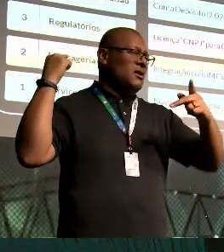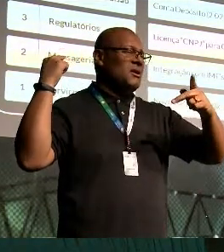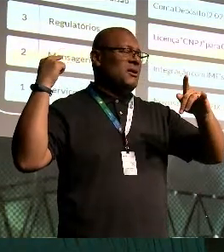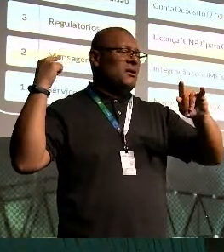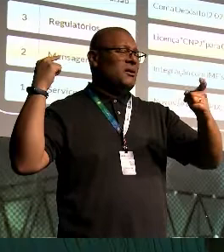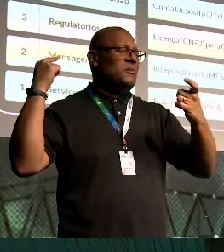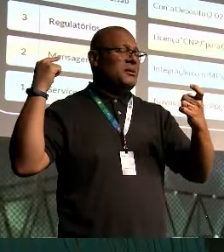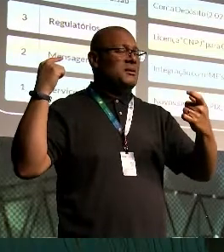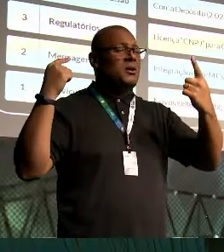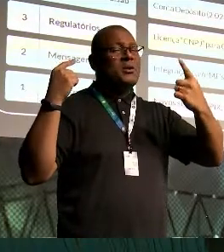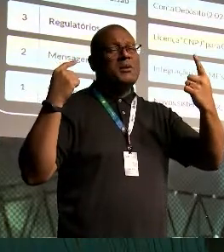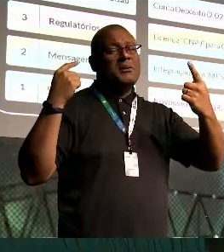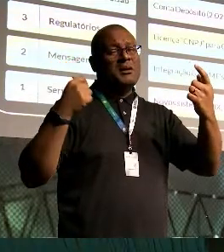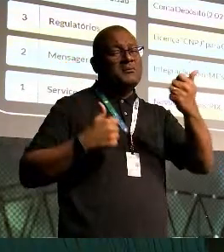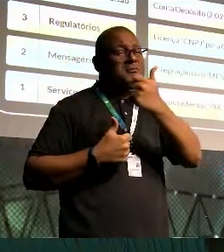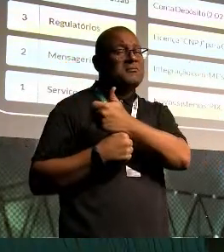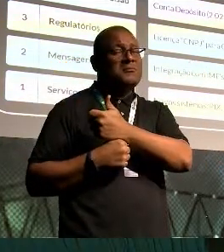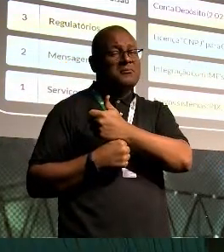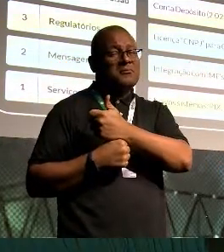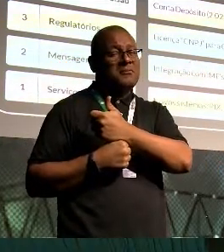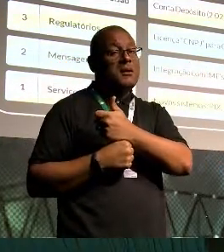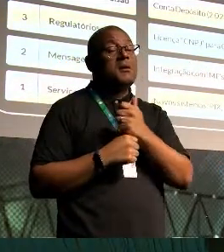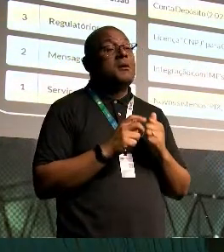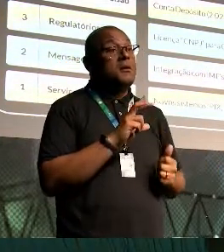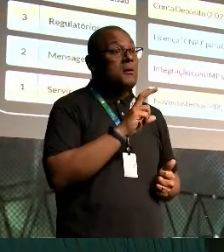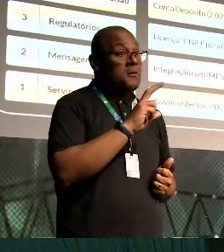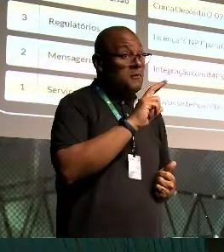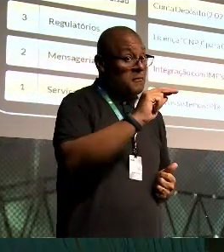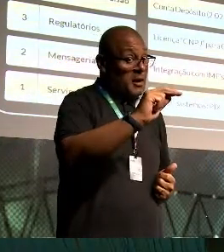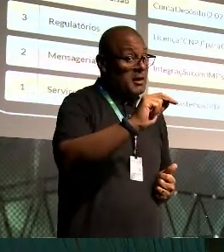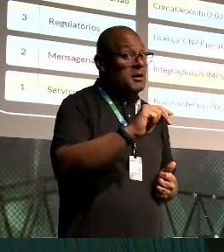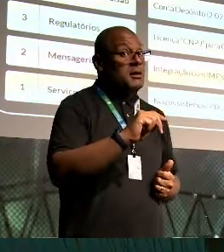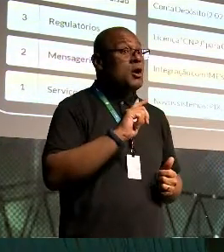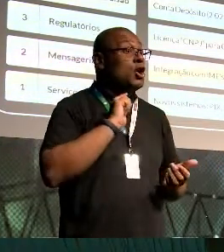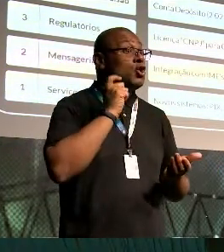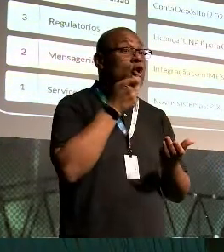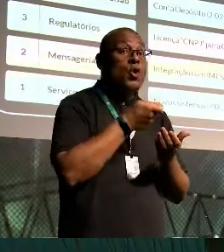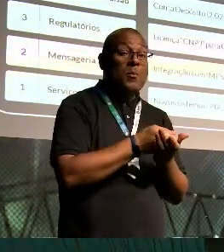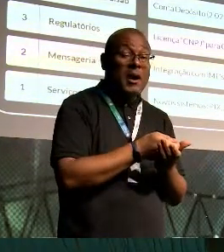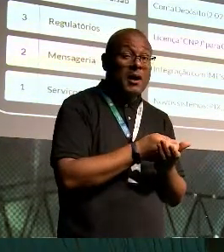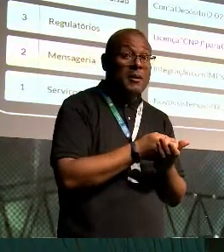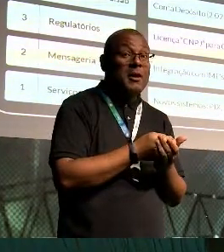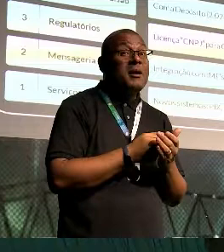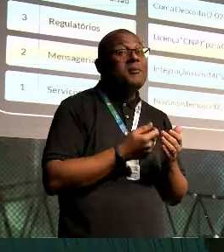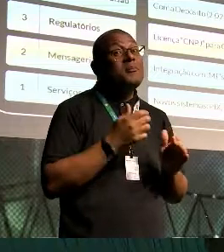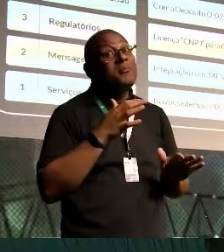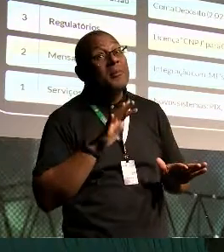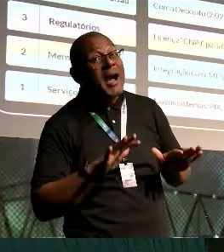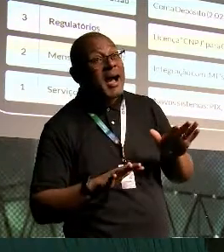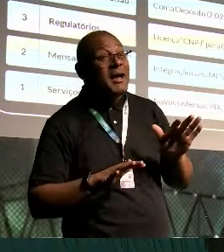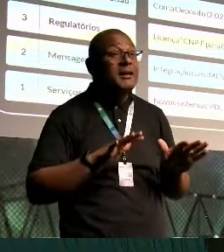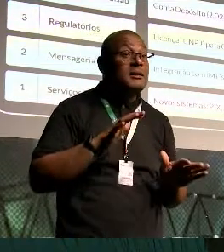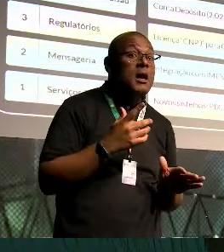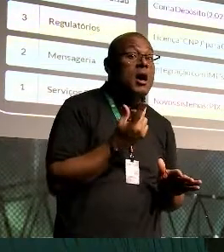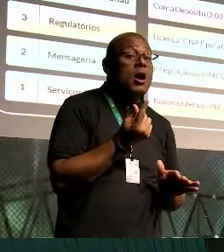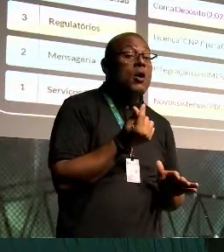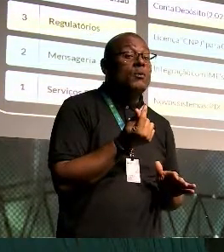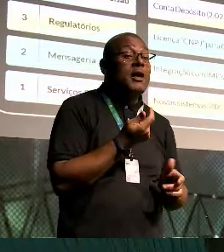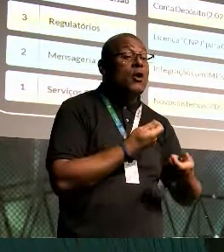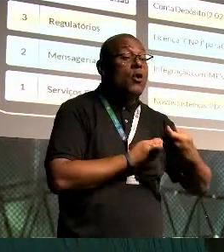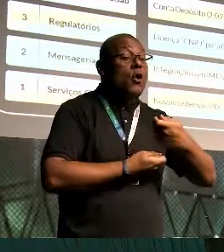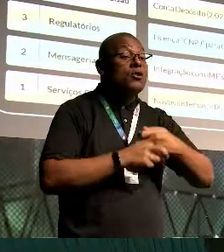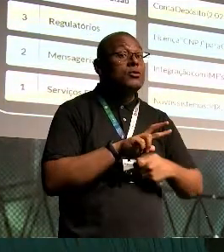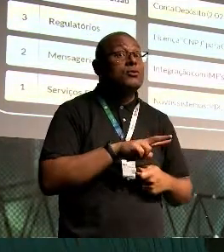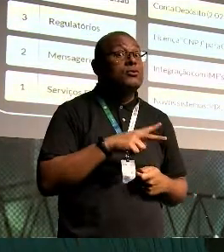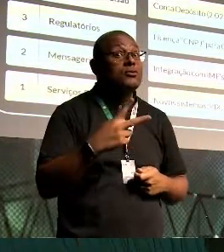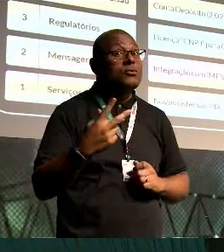no peer-to-peer, no pagamento de conta, o cliente vai eleger o Pix, mas para algumas operações um pouquinho mais específicas,